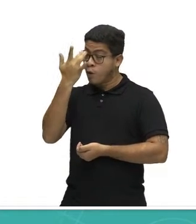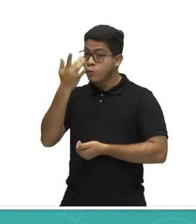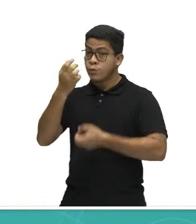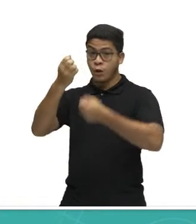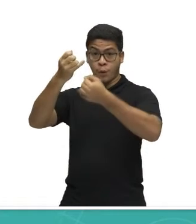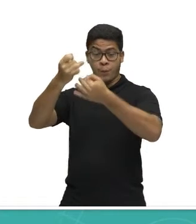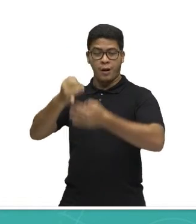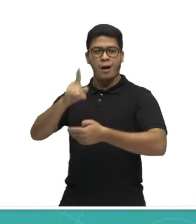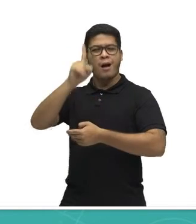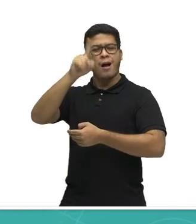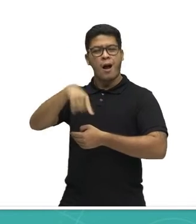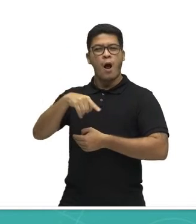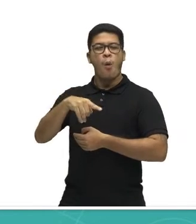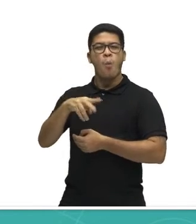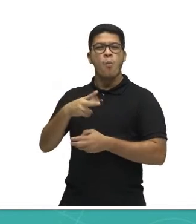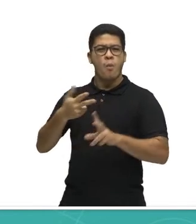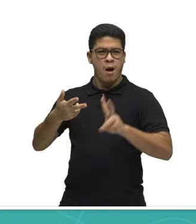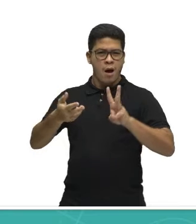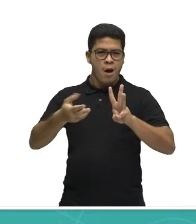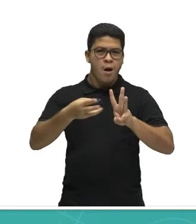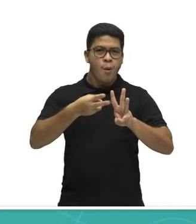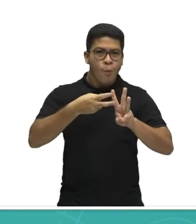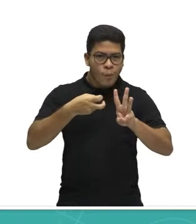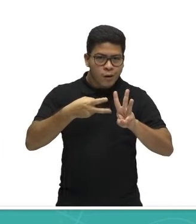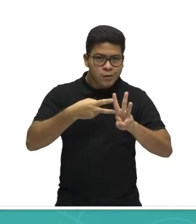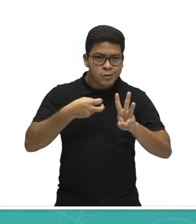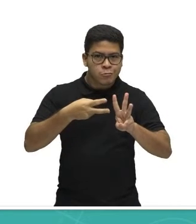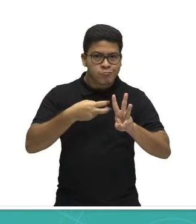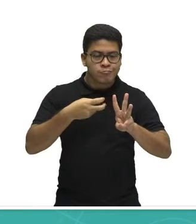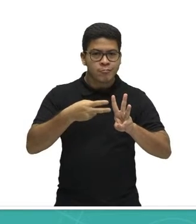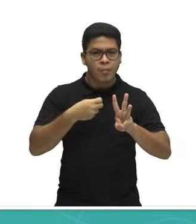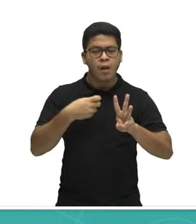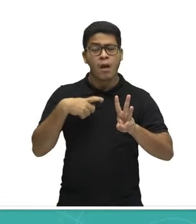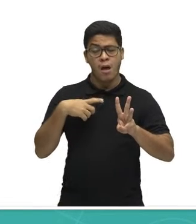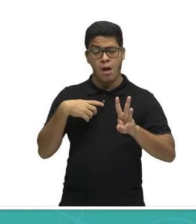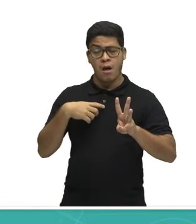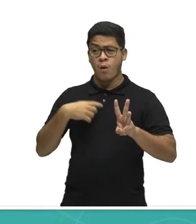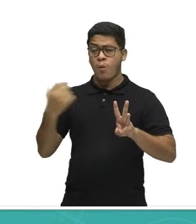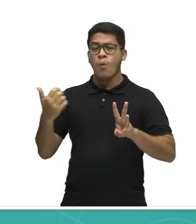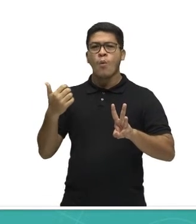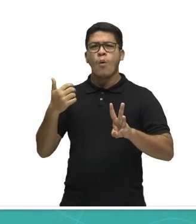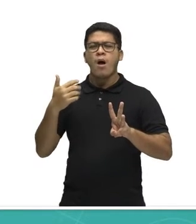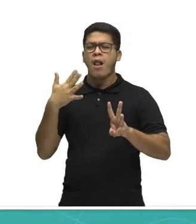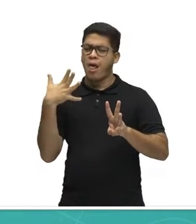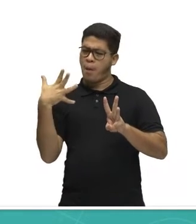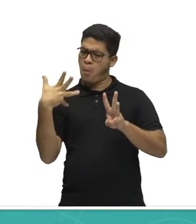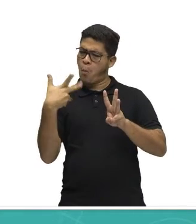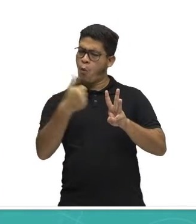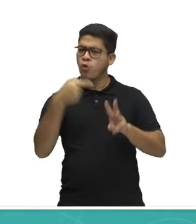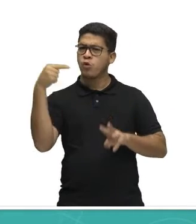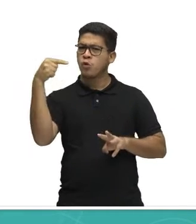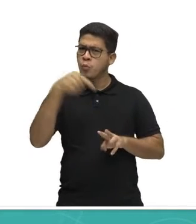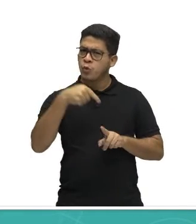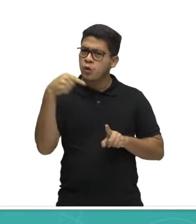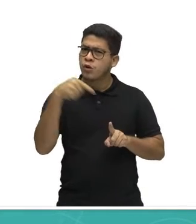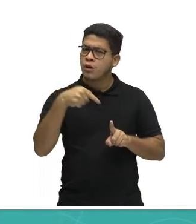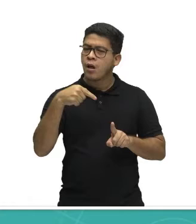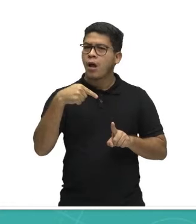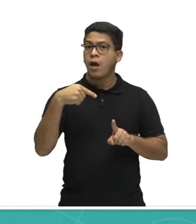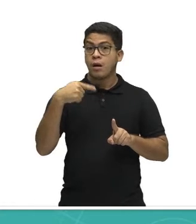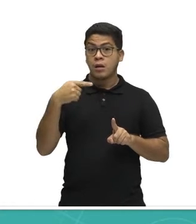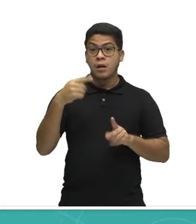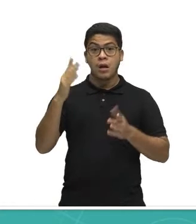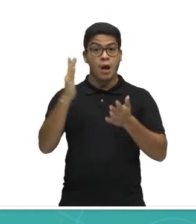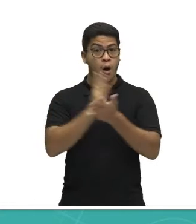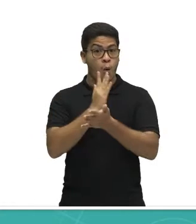muito bonita. E seus irmãos a invejavam pela beleza. E um dia, na floresta, eles resolveram